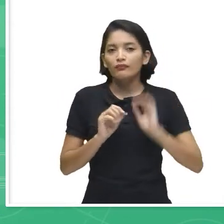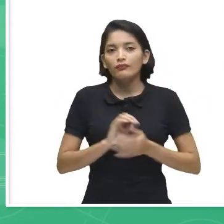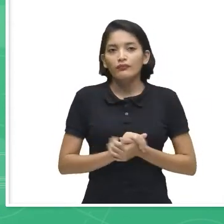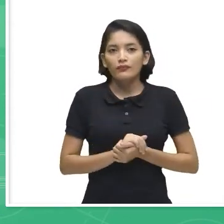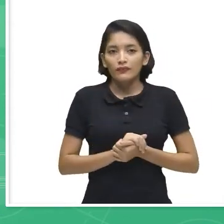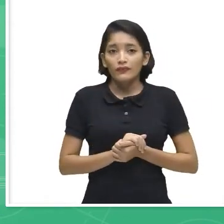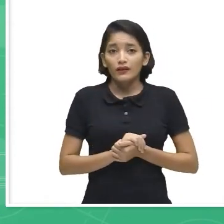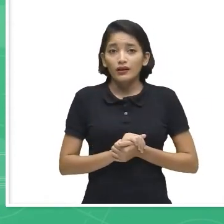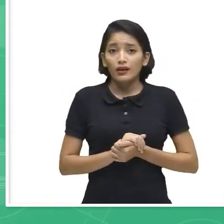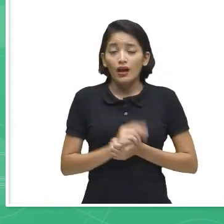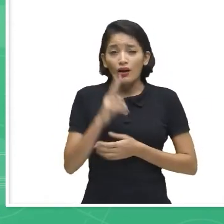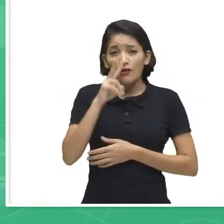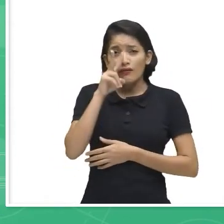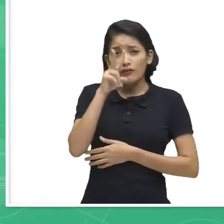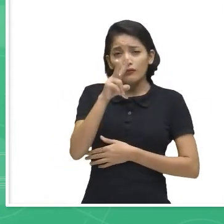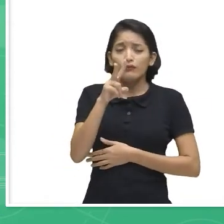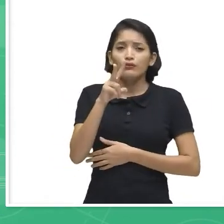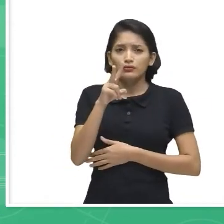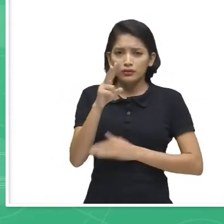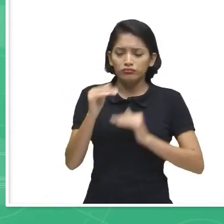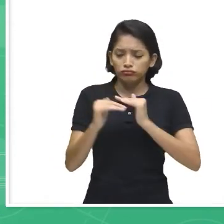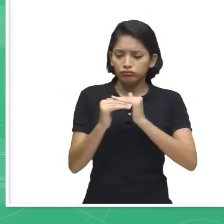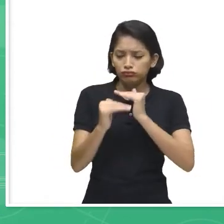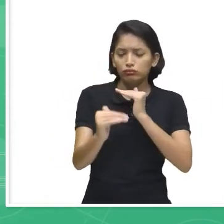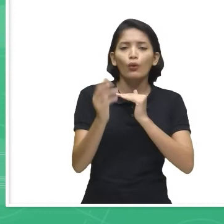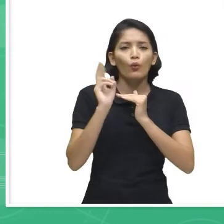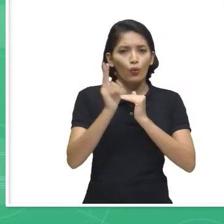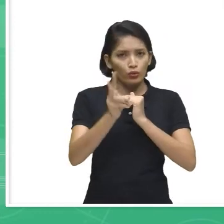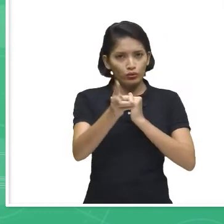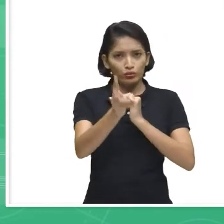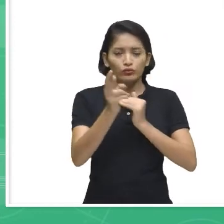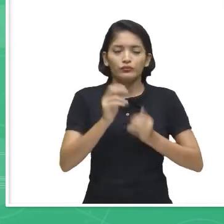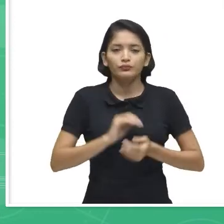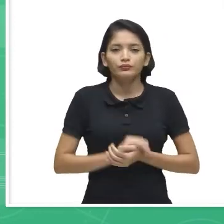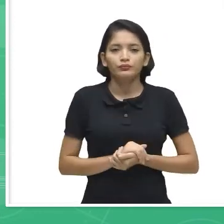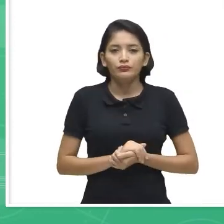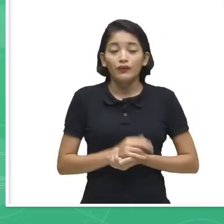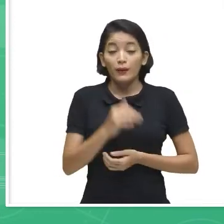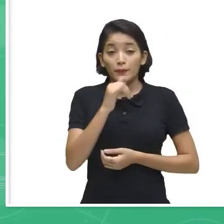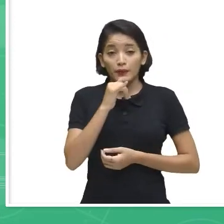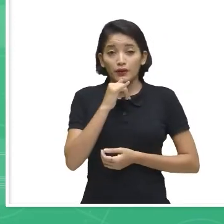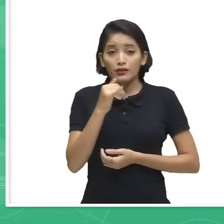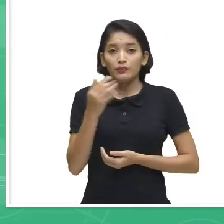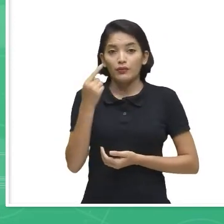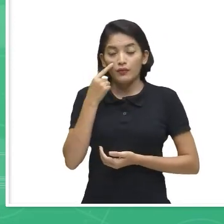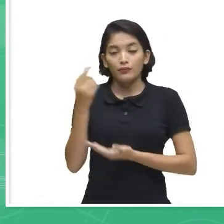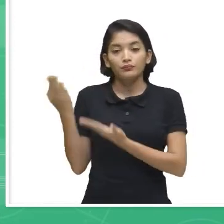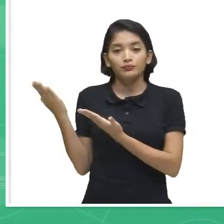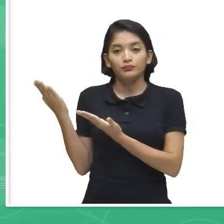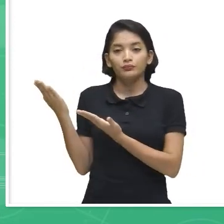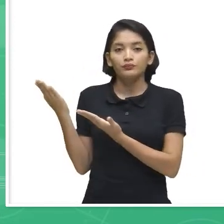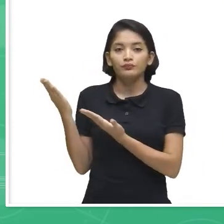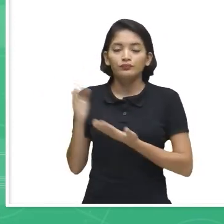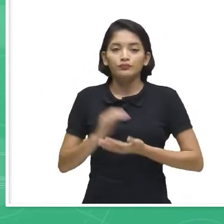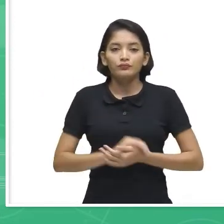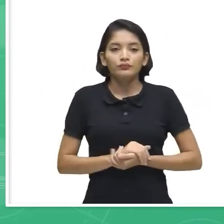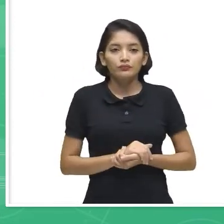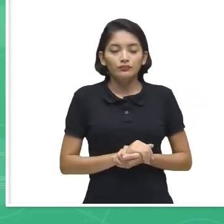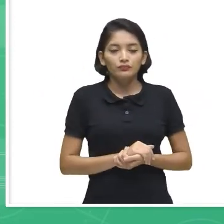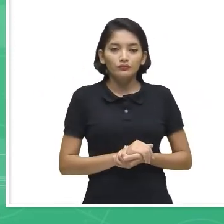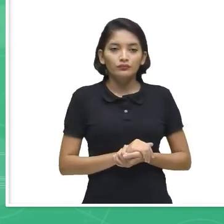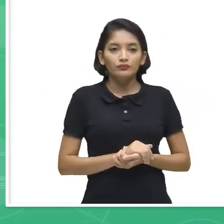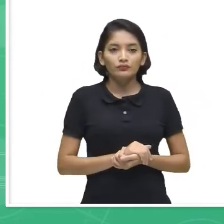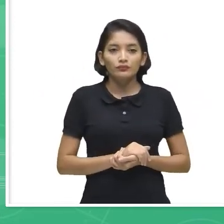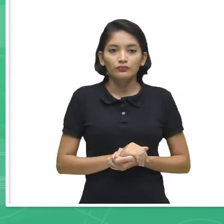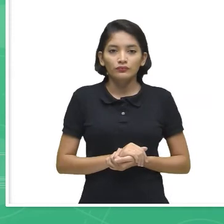força elétrica seja uma força conservativa. Beleza? Vamos para o nosso exemplo? Vamos lá para o nosso exemplo 1. Nós temos